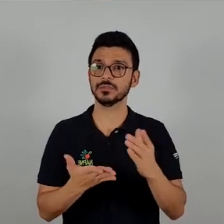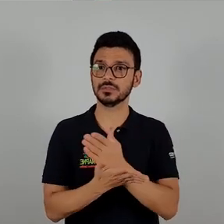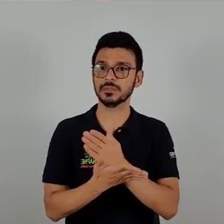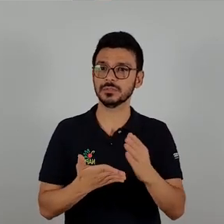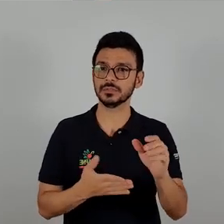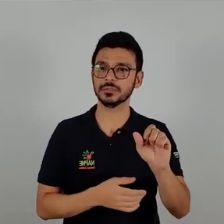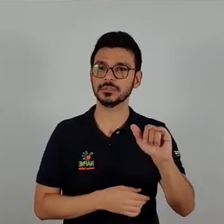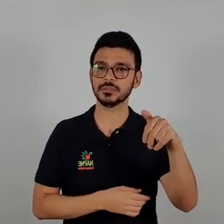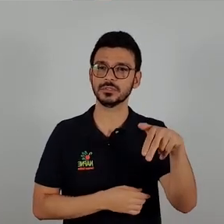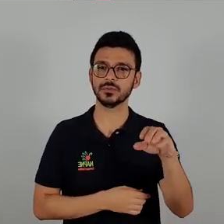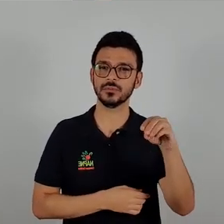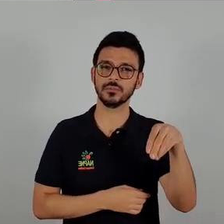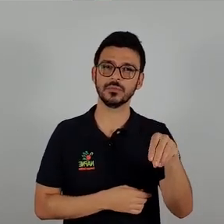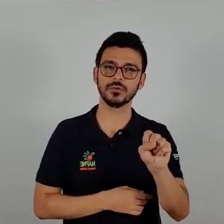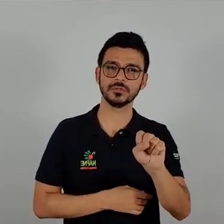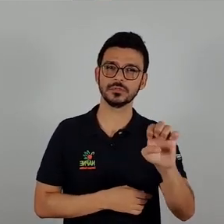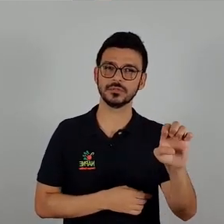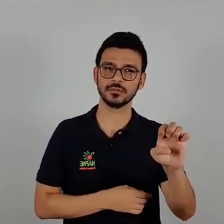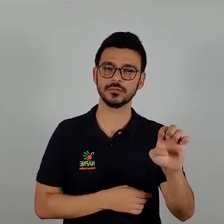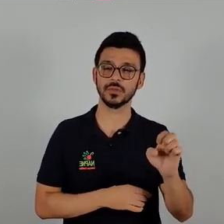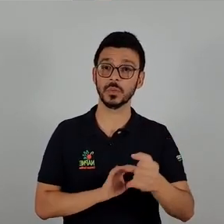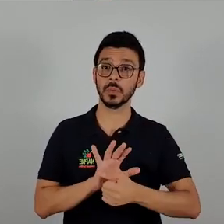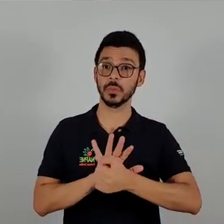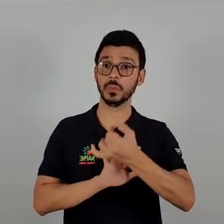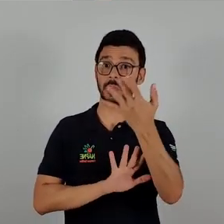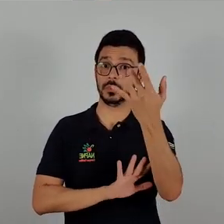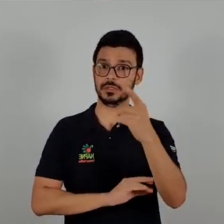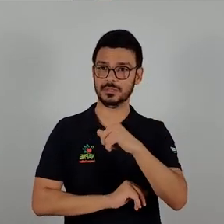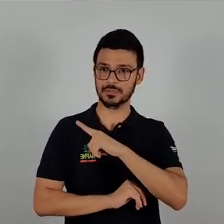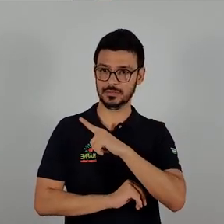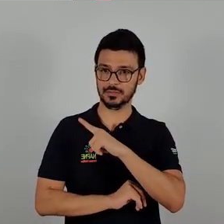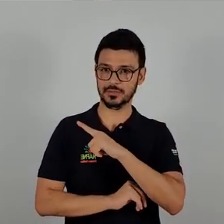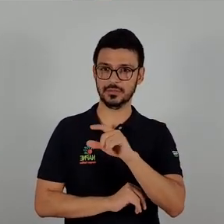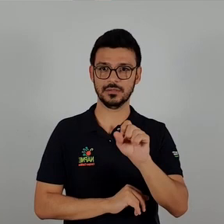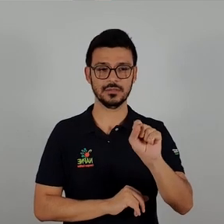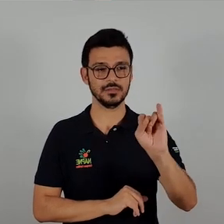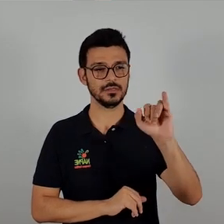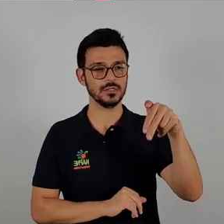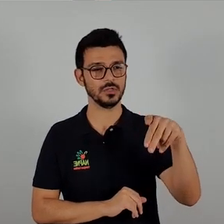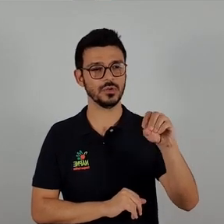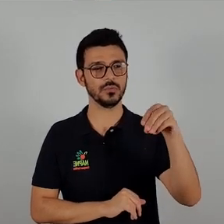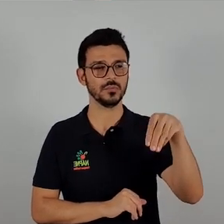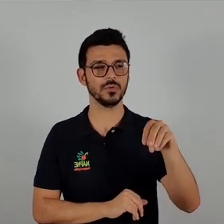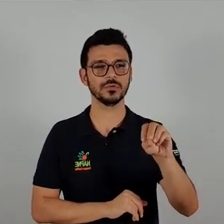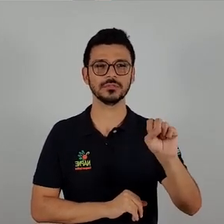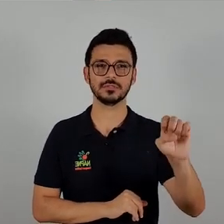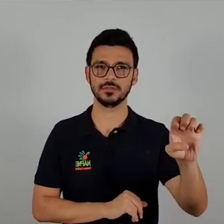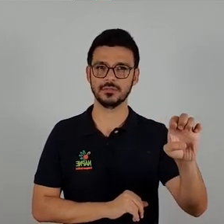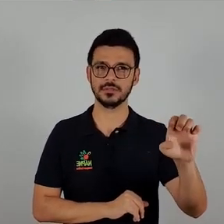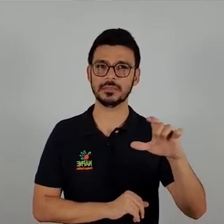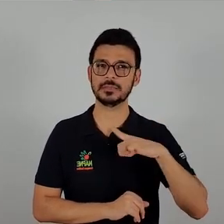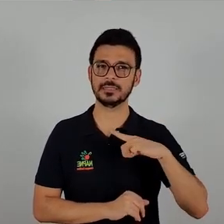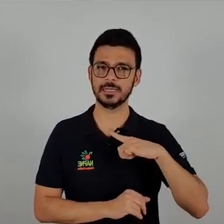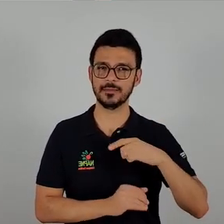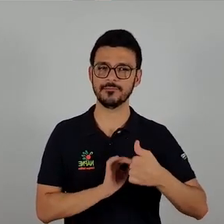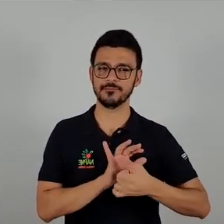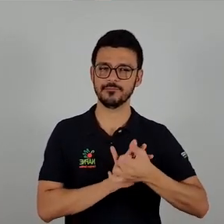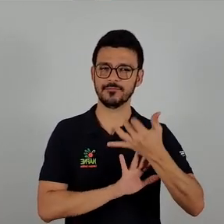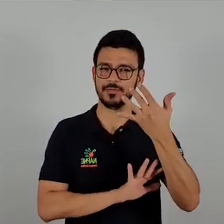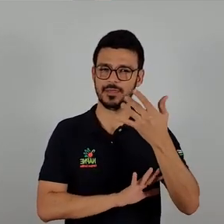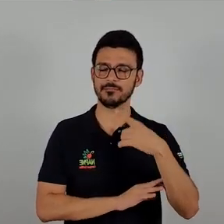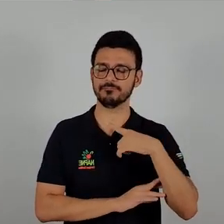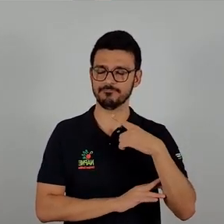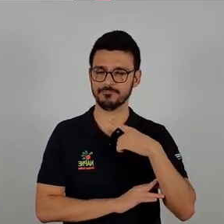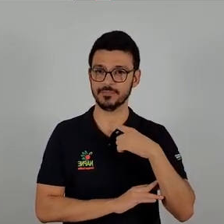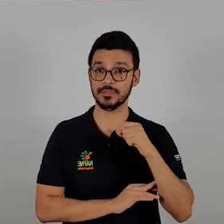A sinomose mata de cada 10, 9. O que sobra fica com sequela. Se você traz para a medicina chinesa, de cada